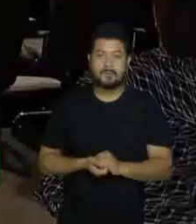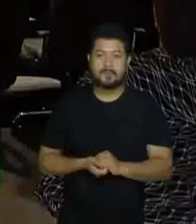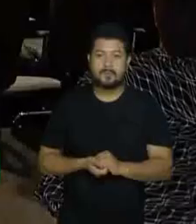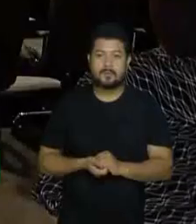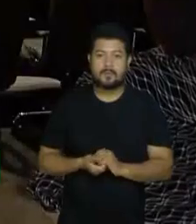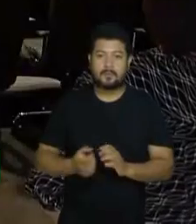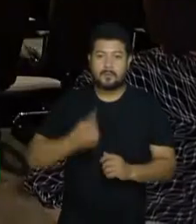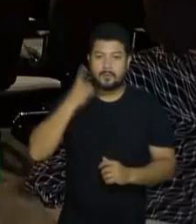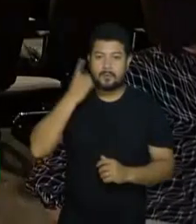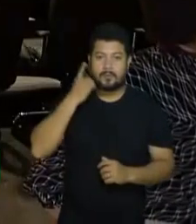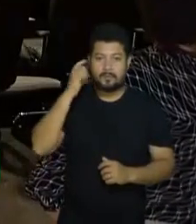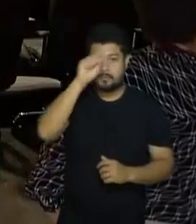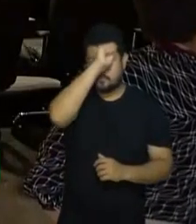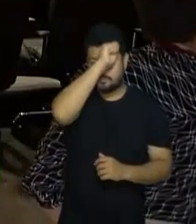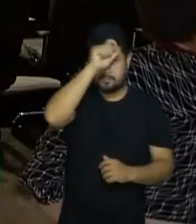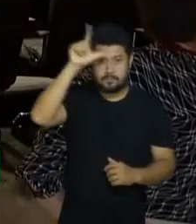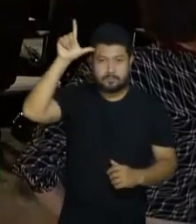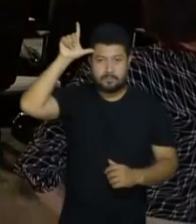Deputado Altair Silva.